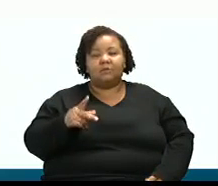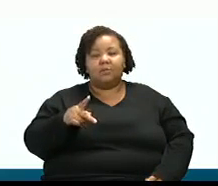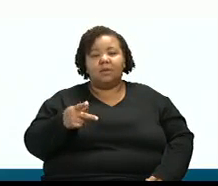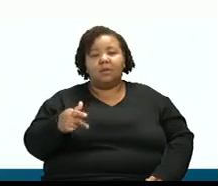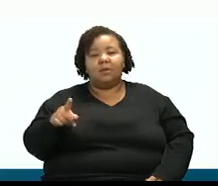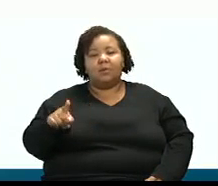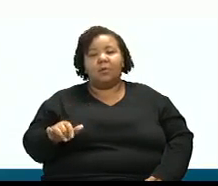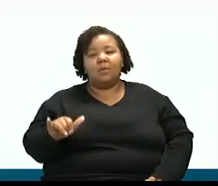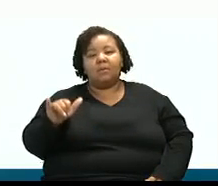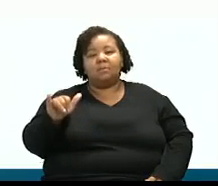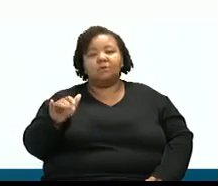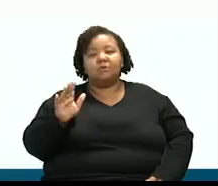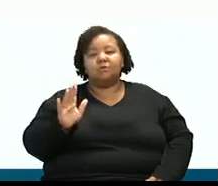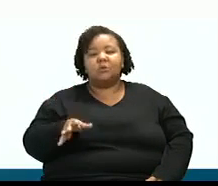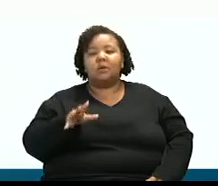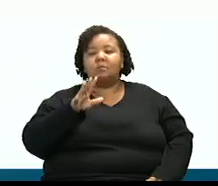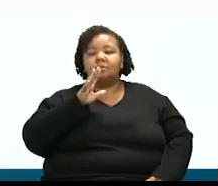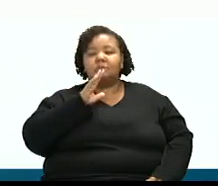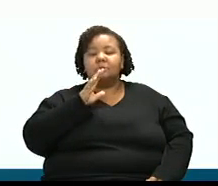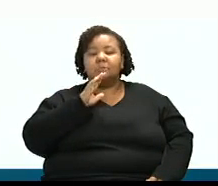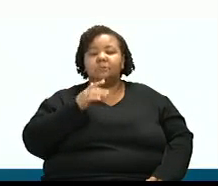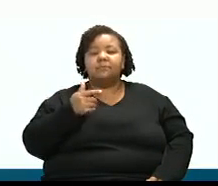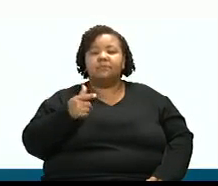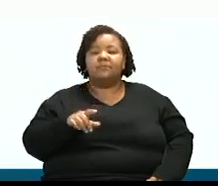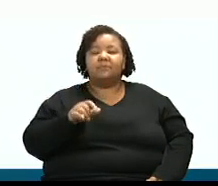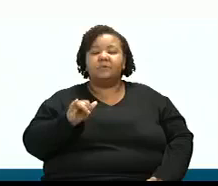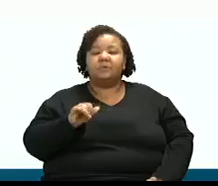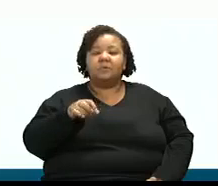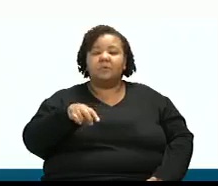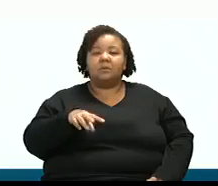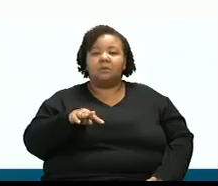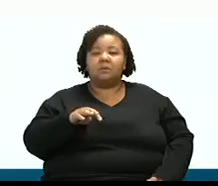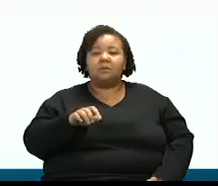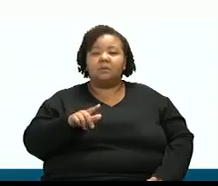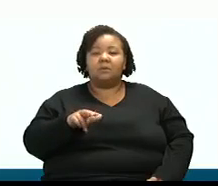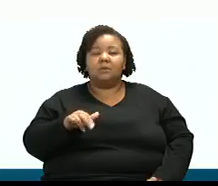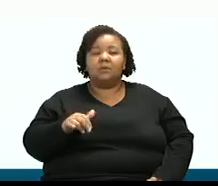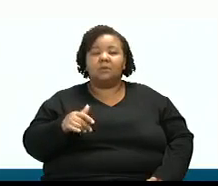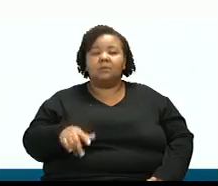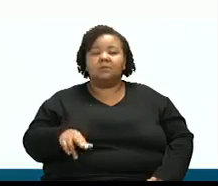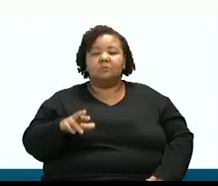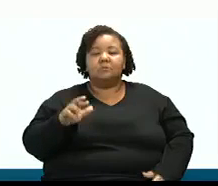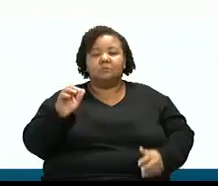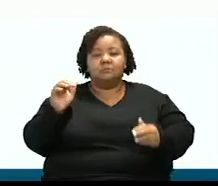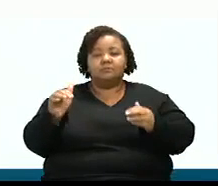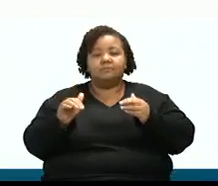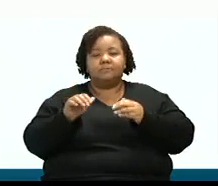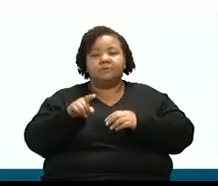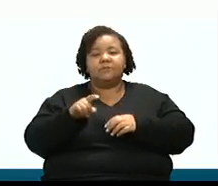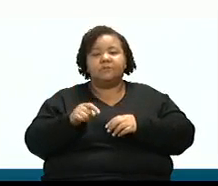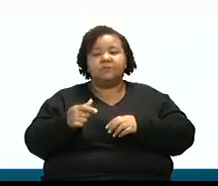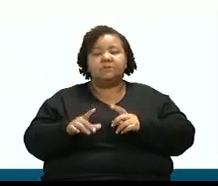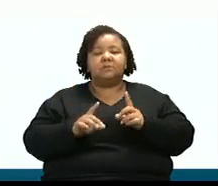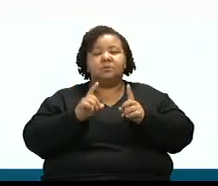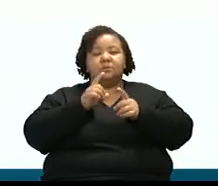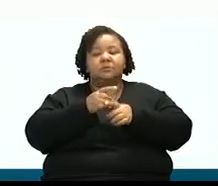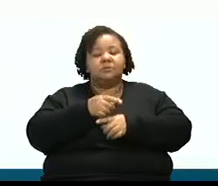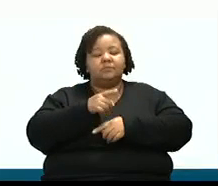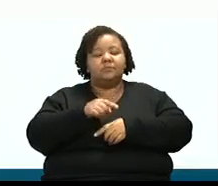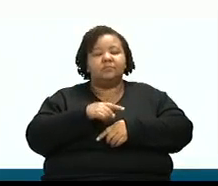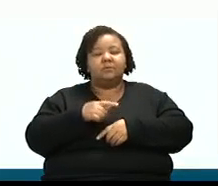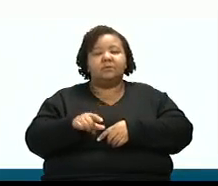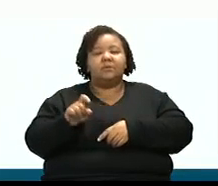já conheço. Então, eu integrei a derivada de p em relação a x com respeito a x. Encontrei essa expressão e tem